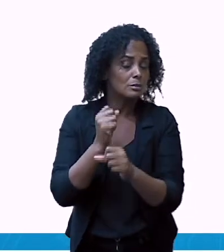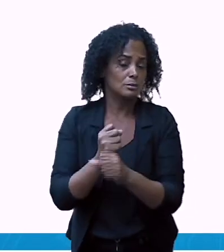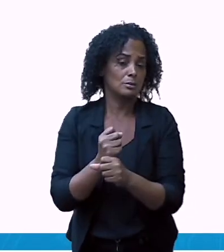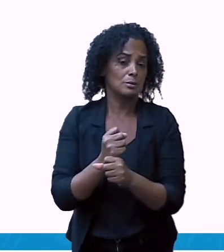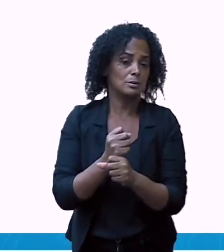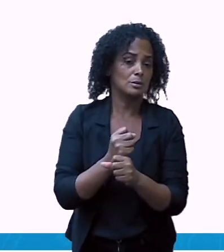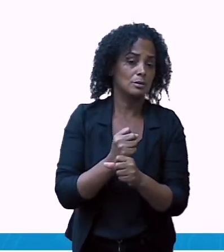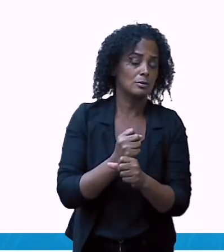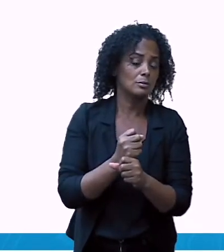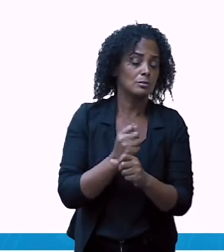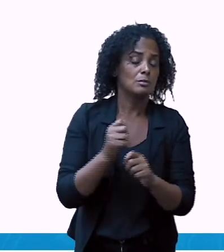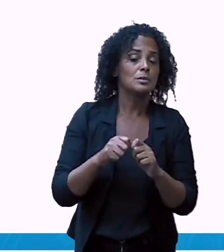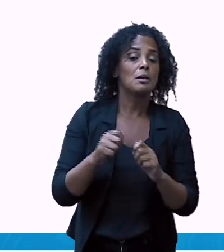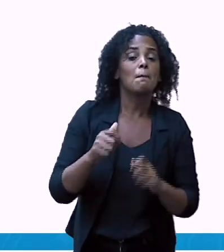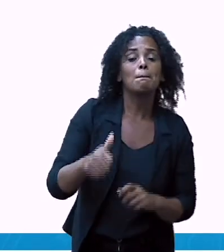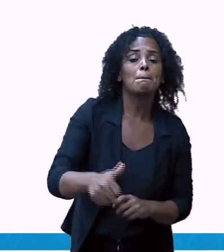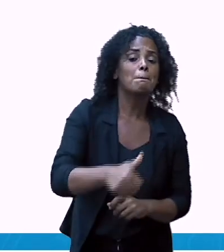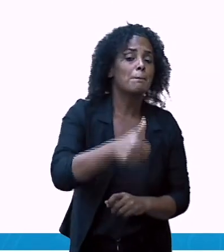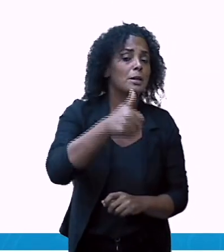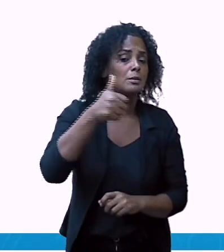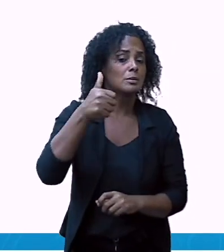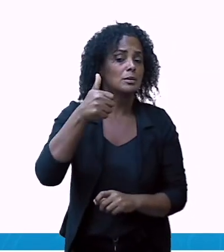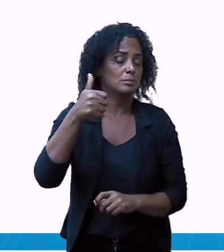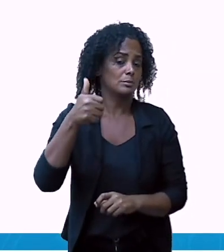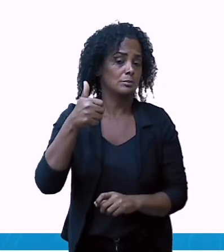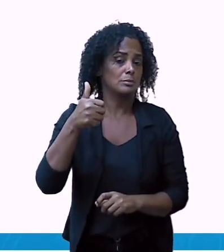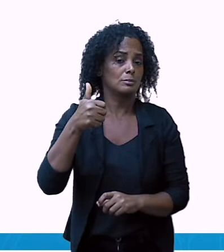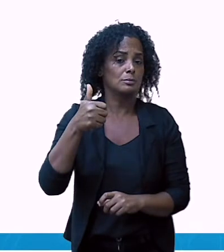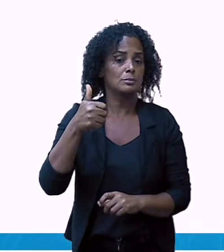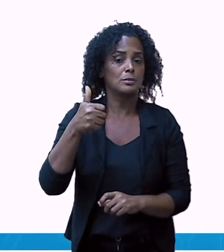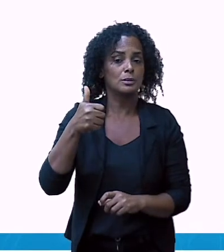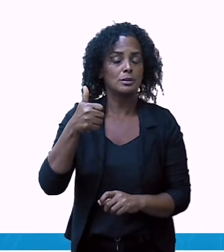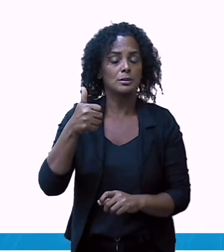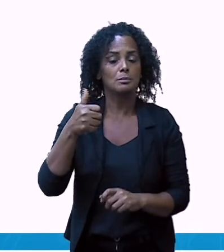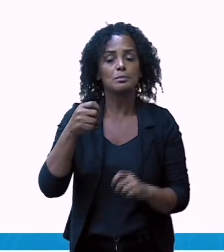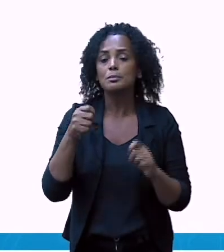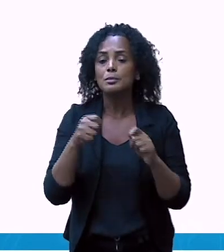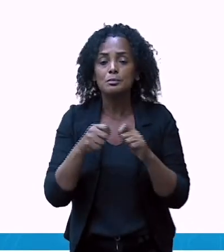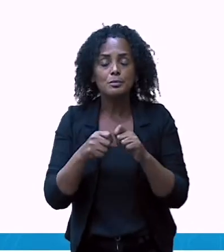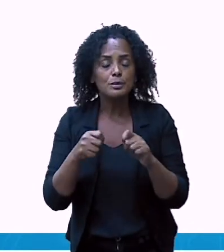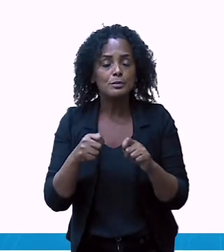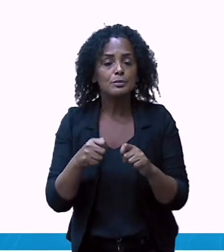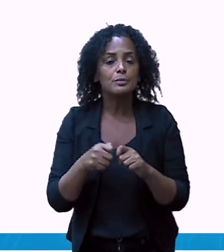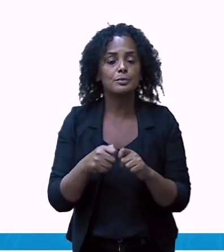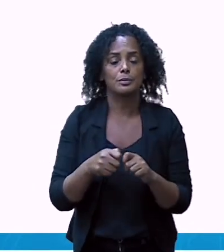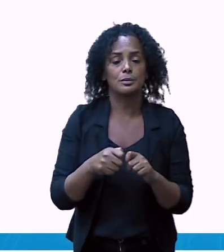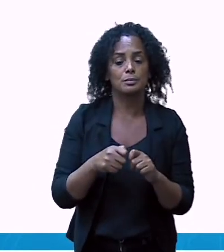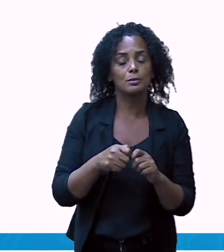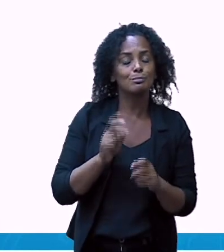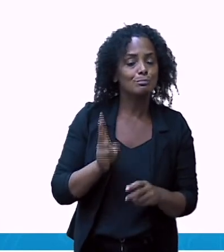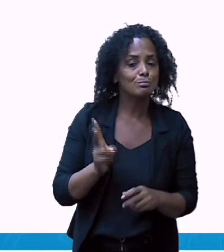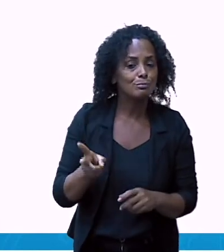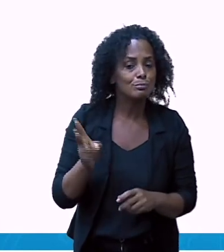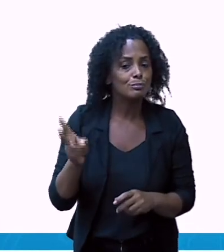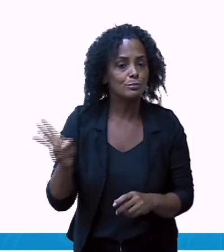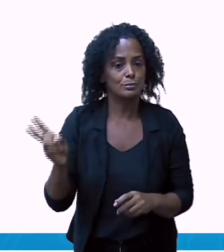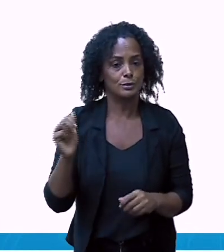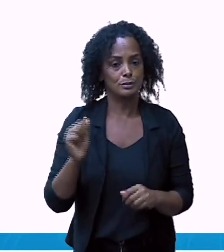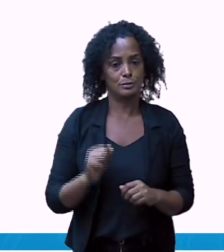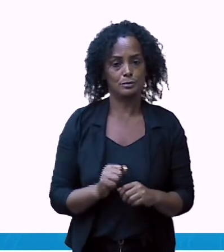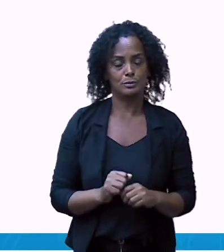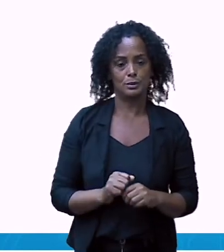mandar primeiro, ou seja, eu tenho que priorizar para que ela aconteça, para depois dar continuidade